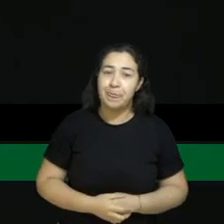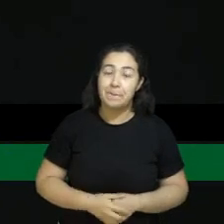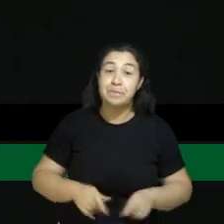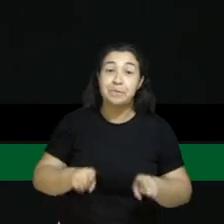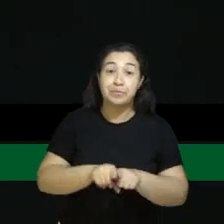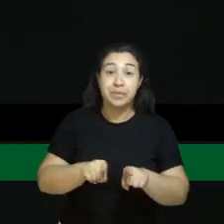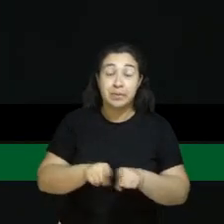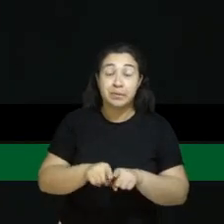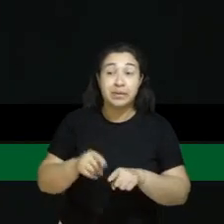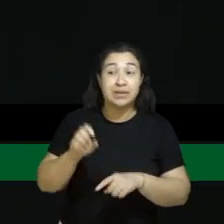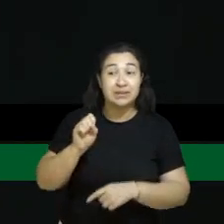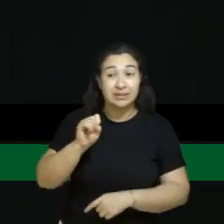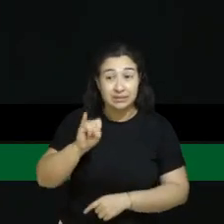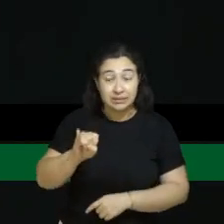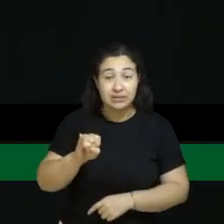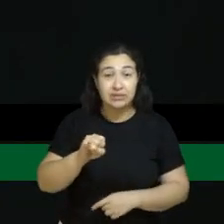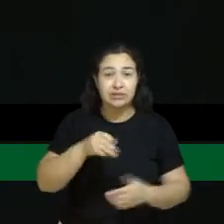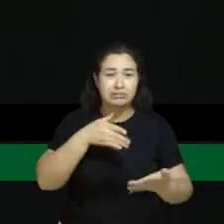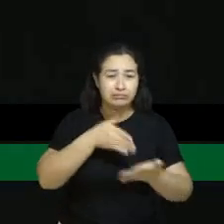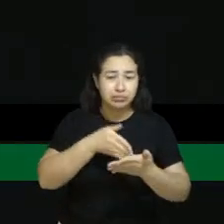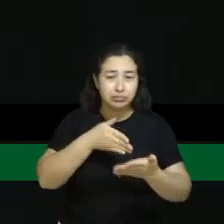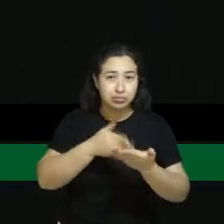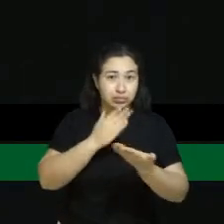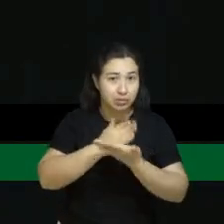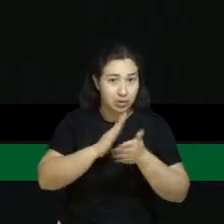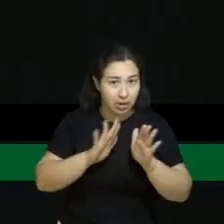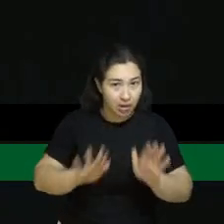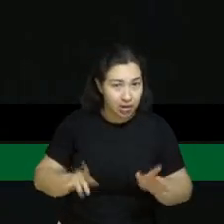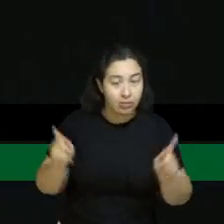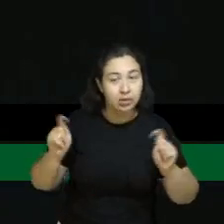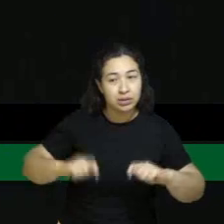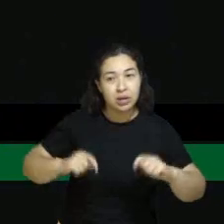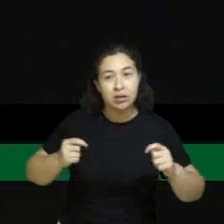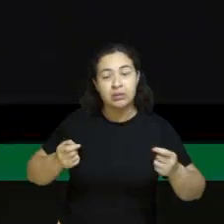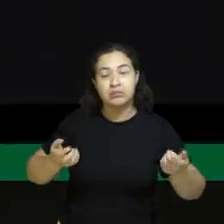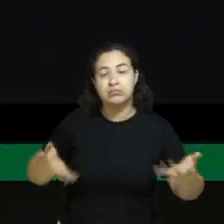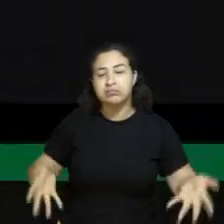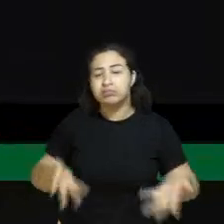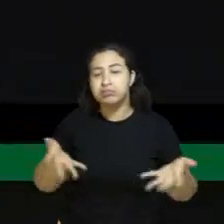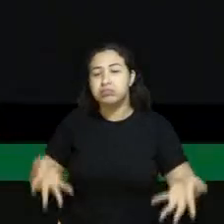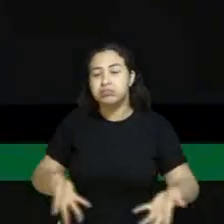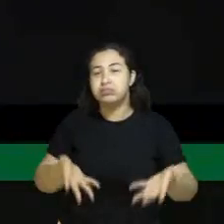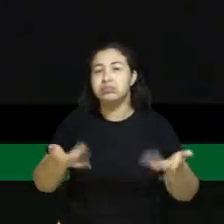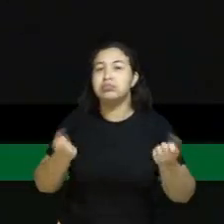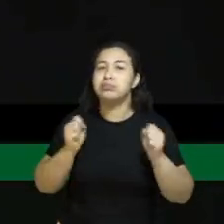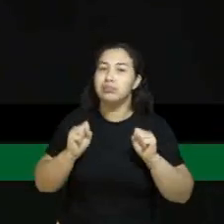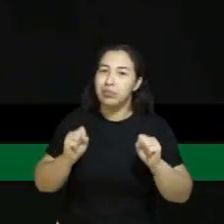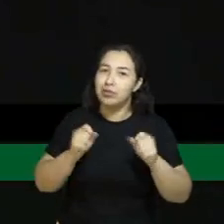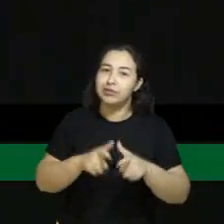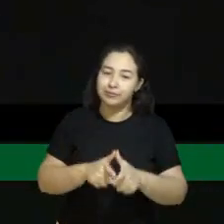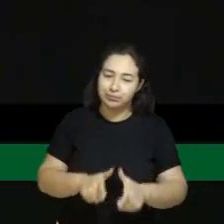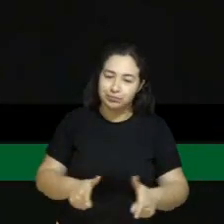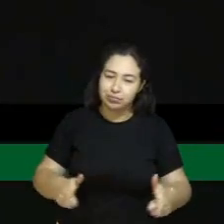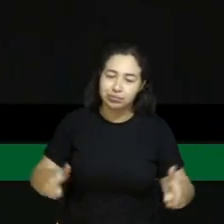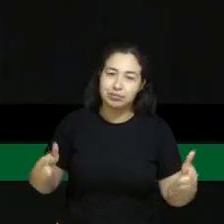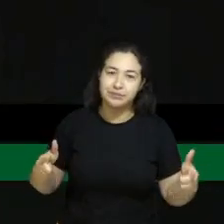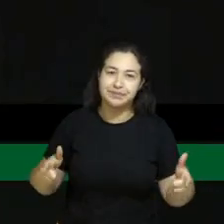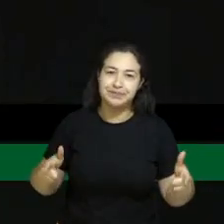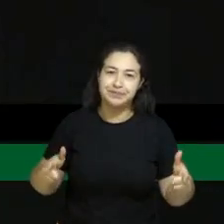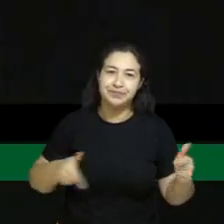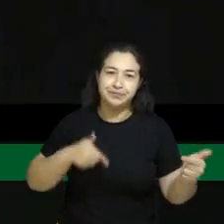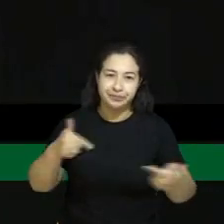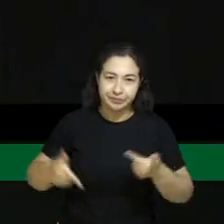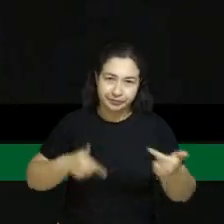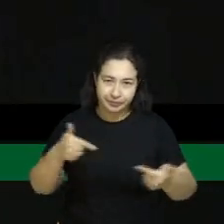entraves e mais incentivos, temos potencial para crescer ainda mais e gerar oportunidades ao